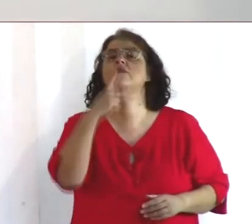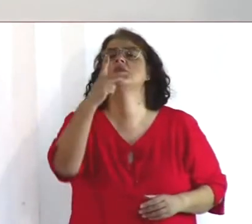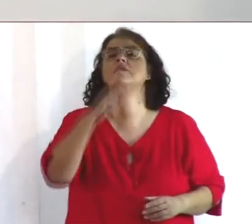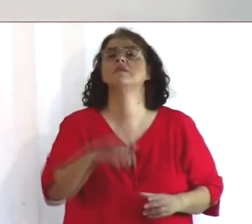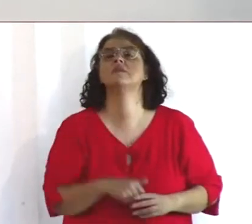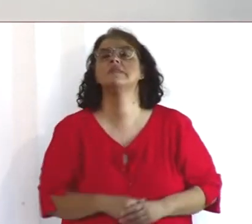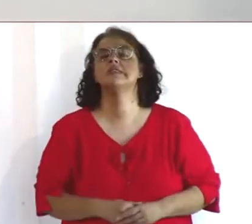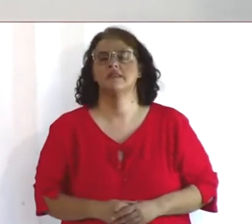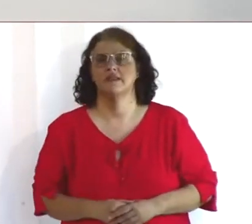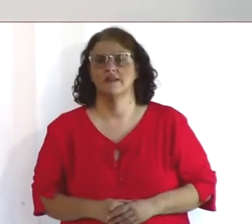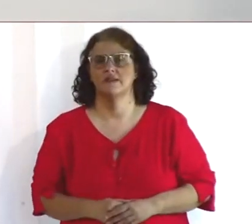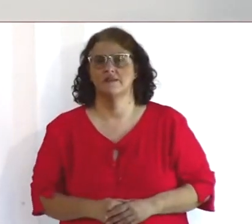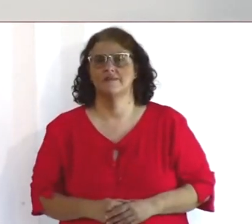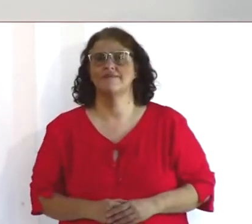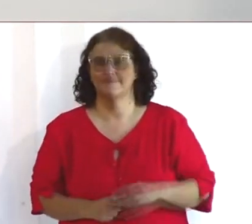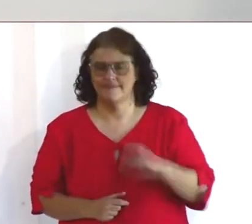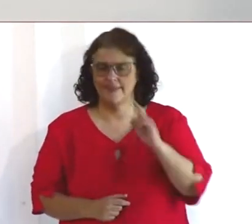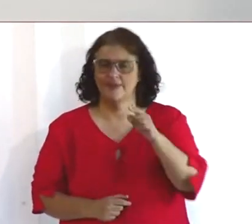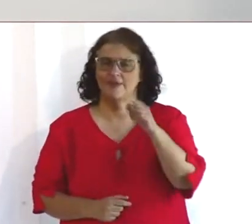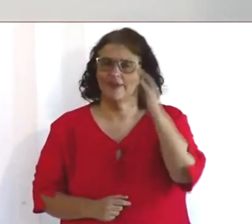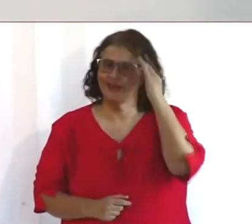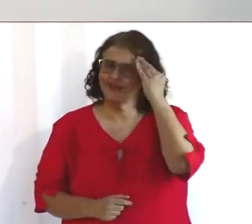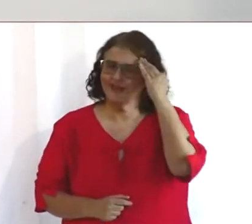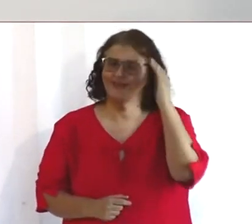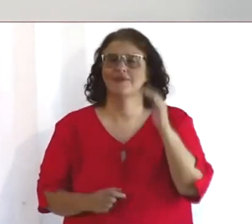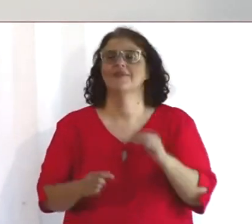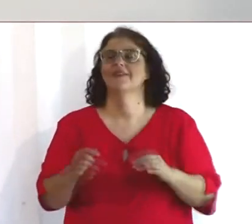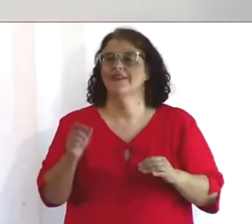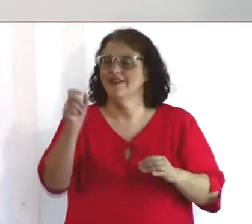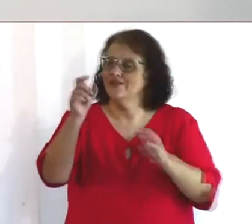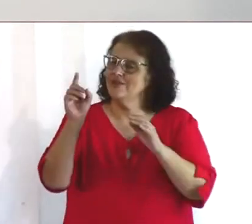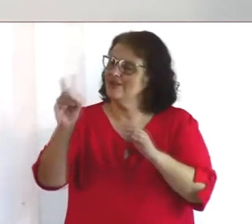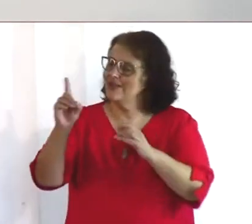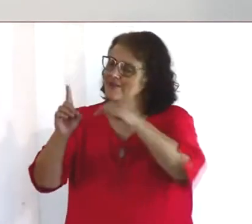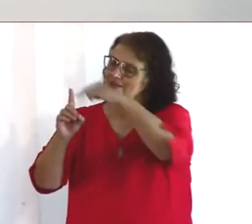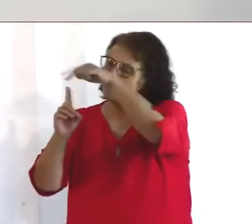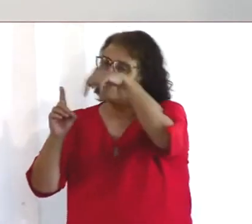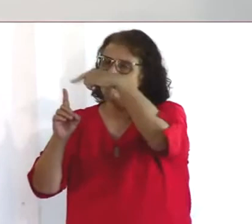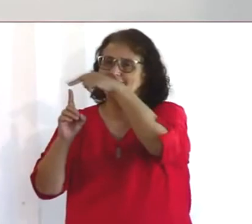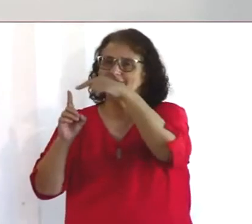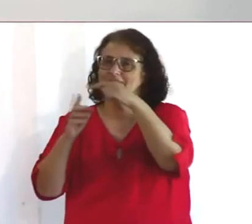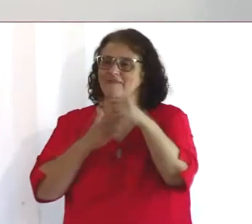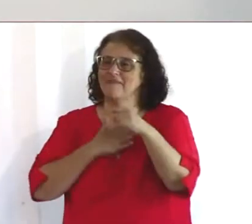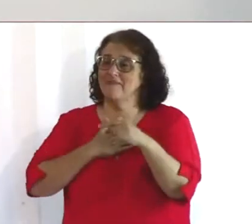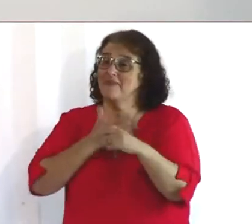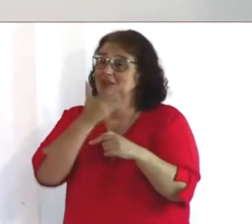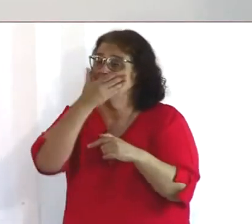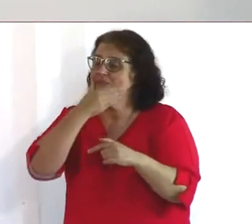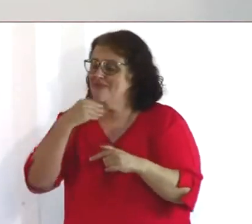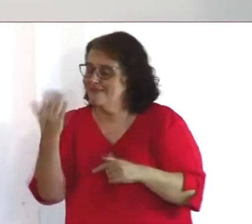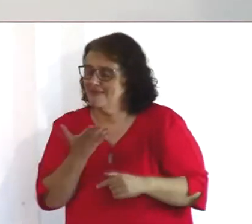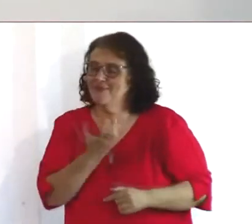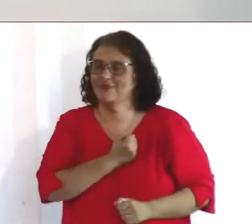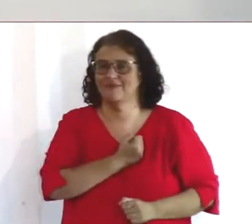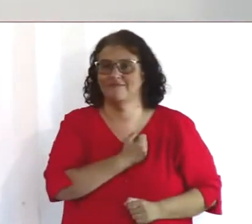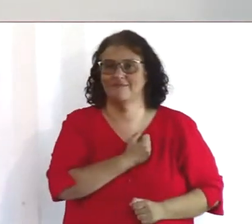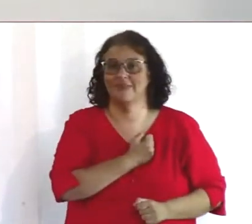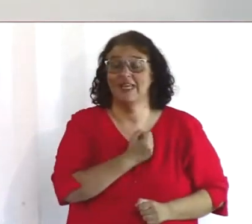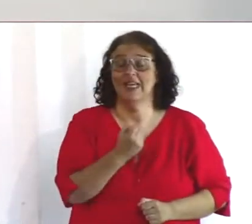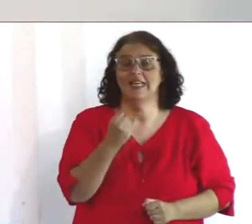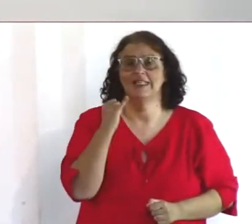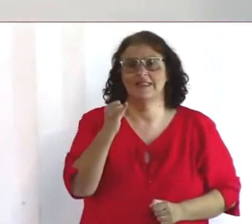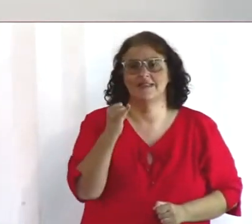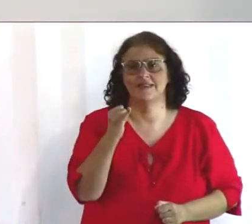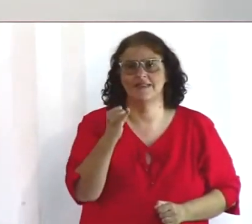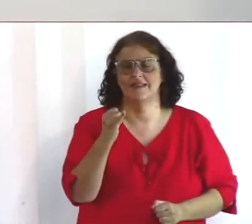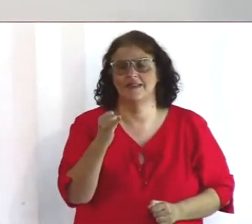quem é, o Santo de Deus, é o Senhor Jesus Cristo, o meu Salvador. Se houver um descrente na igreja, eu